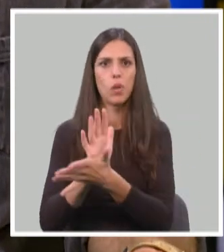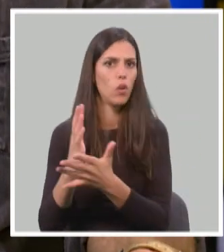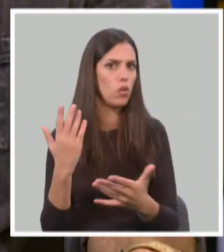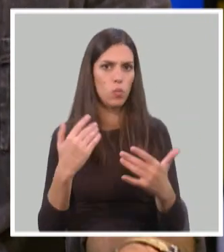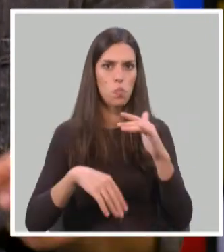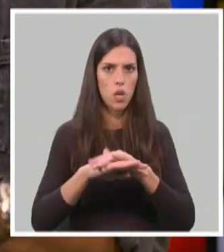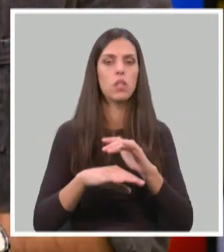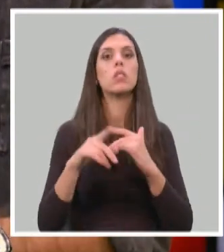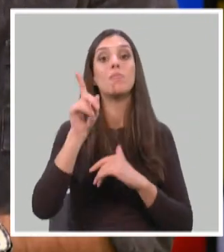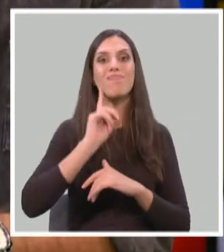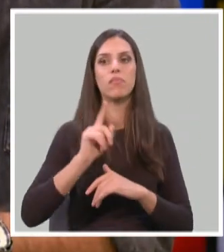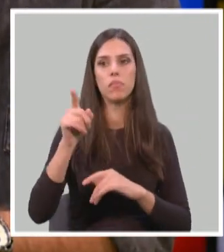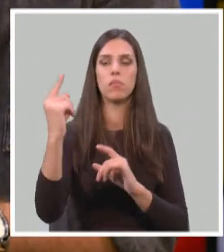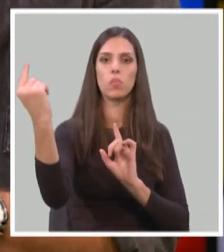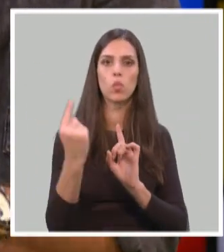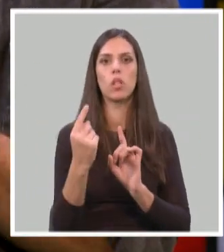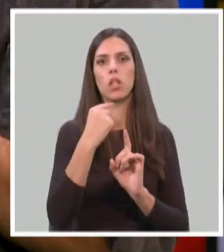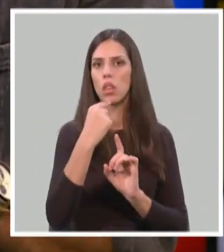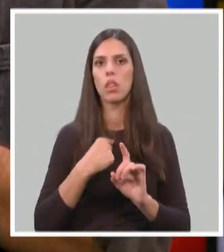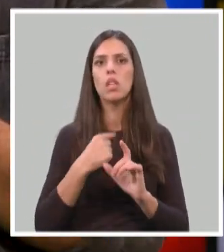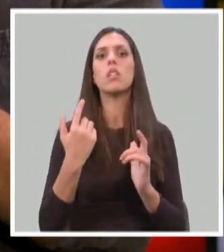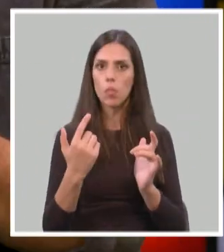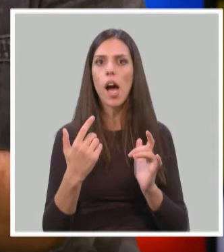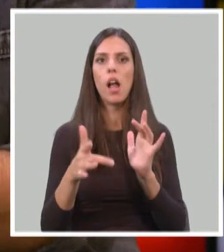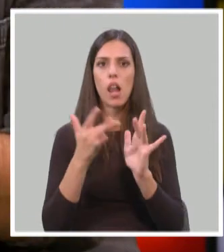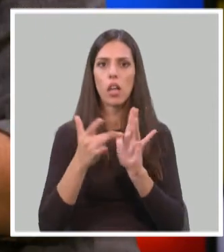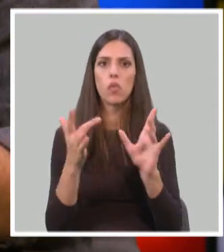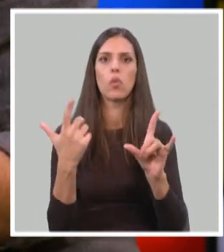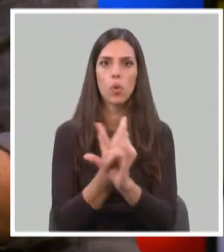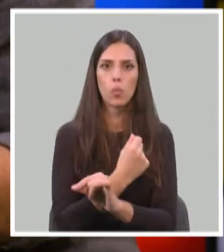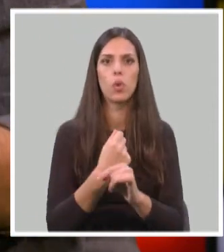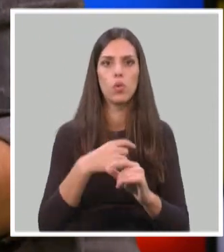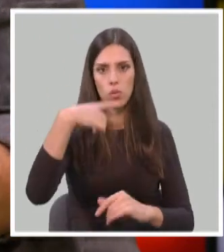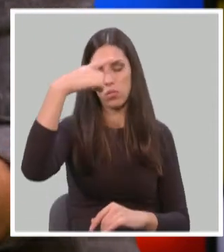e ela disse que tinha comprado o livro porque não sabia rigorosamente